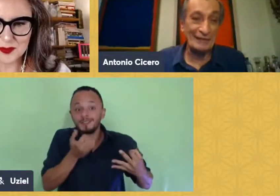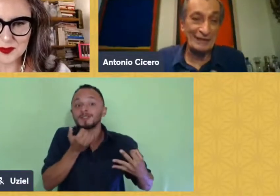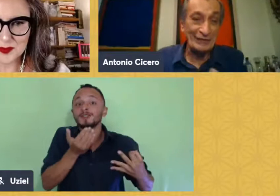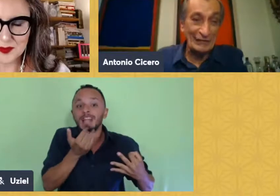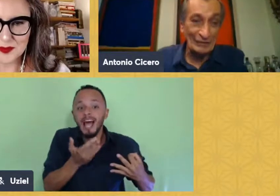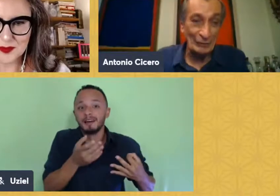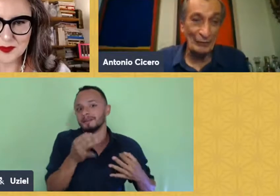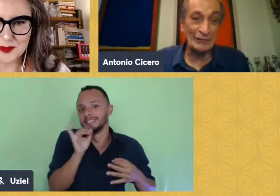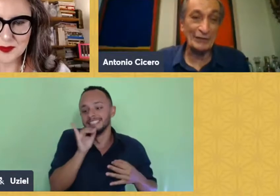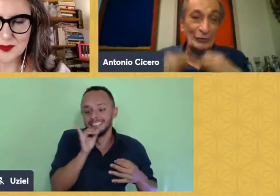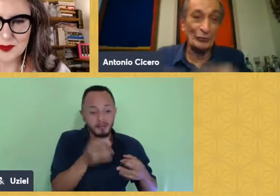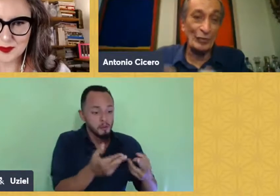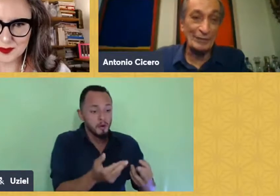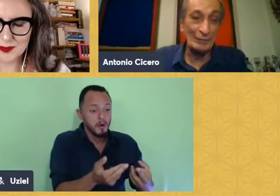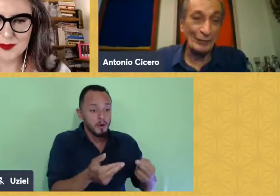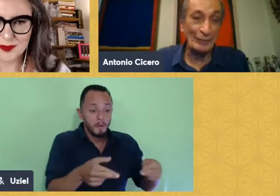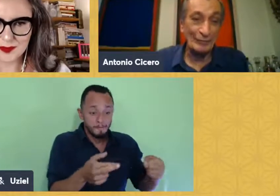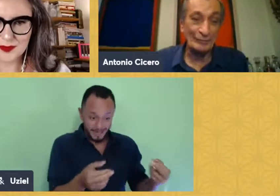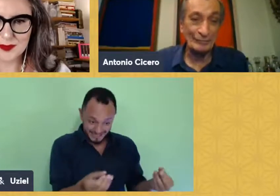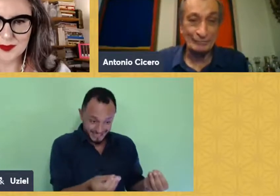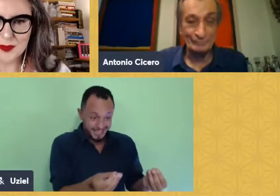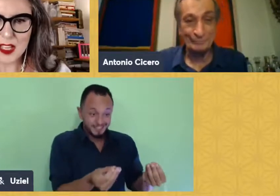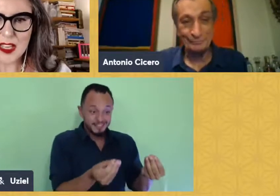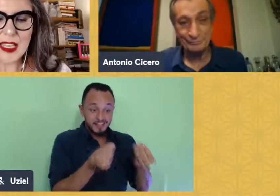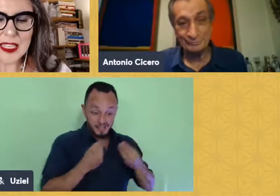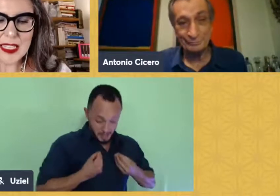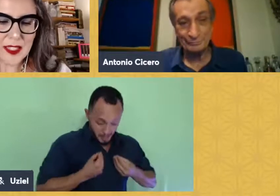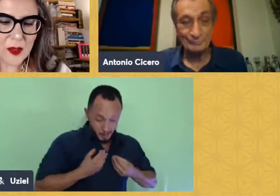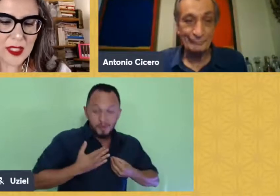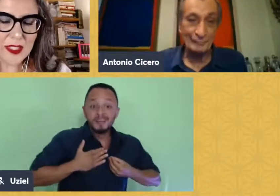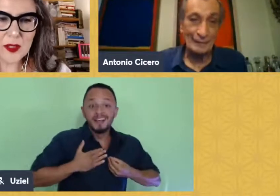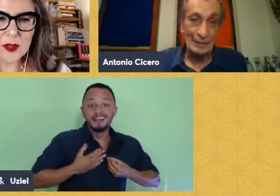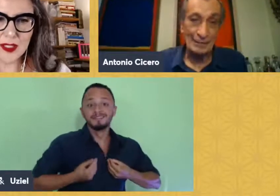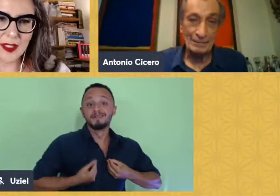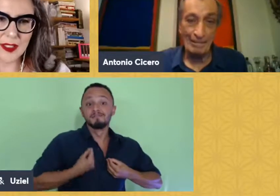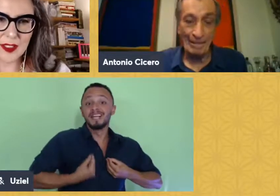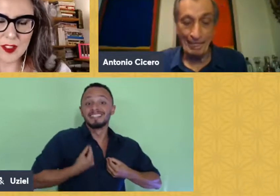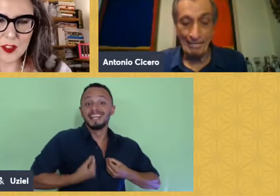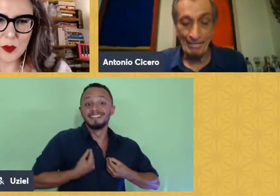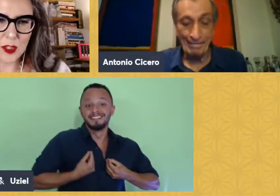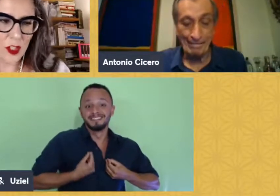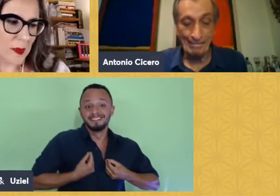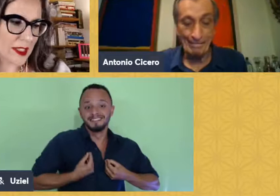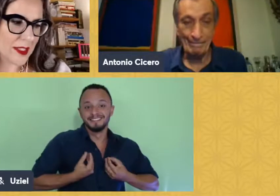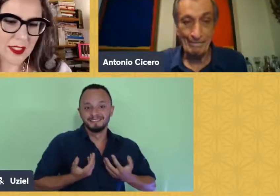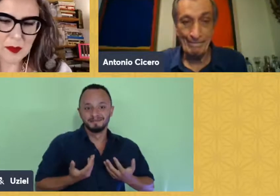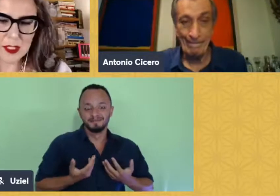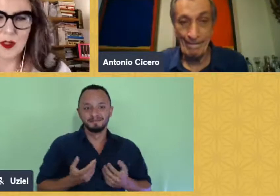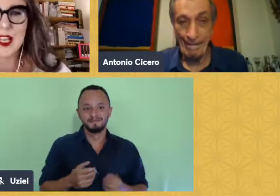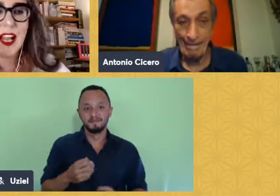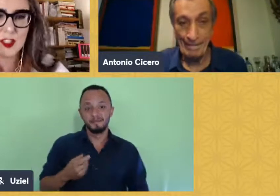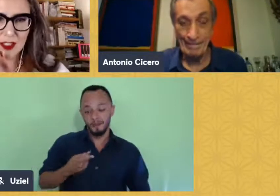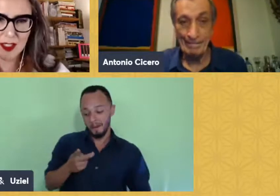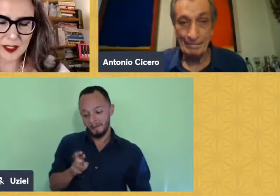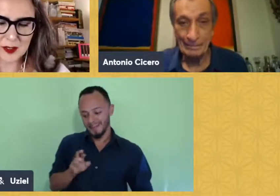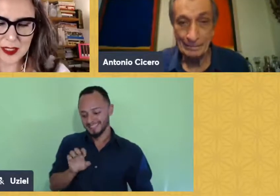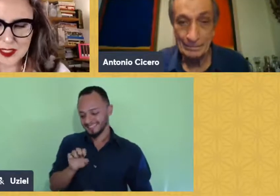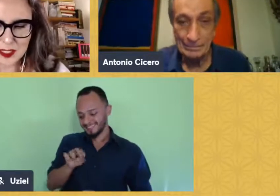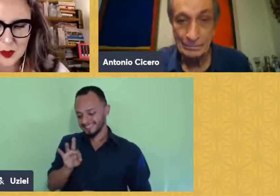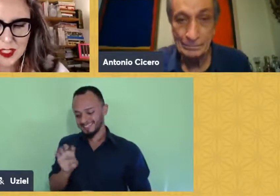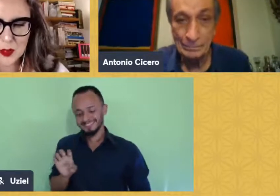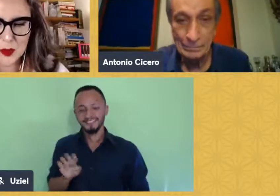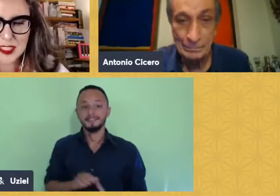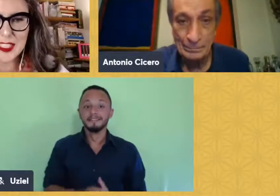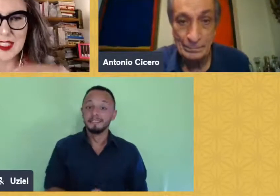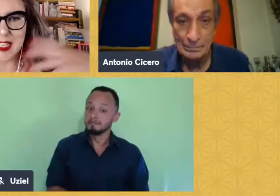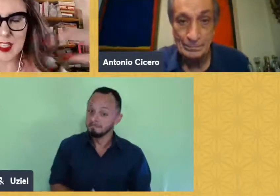um presente, quer dizer, uma coisa que eu dou a mim. E esse eu lírico, né? Acho que a gente pode chamar assim, esse personagem, né? Esse